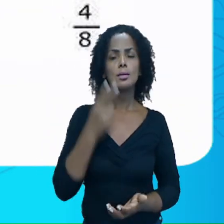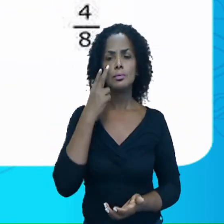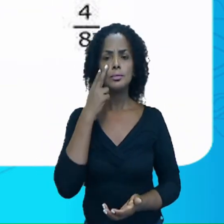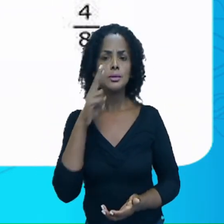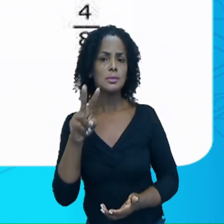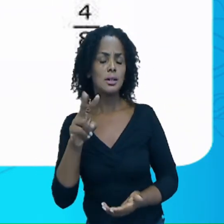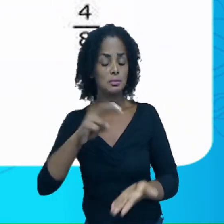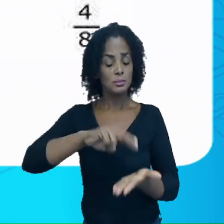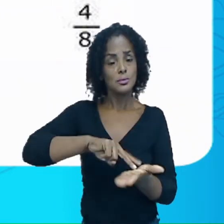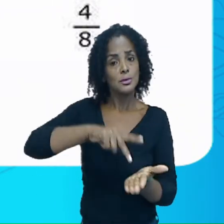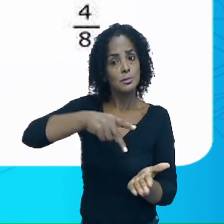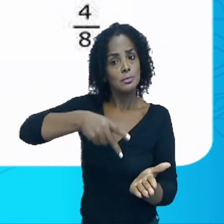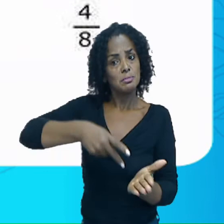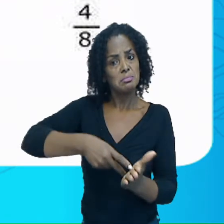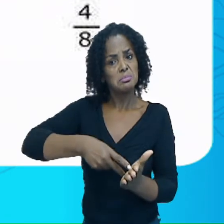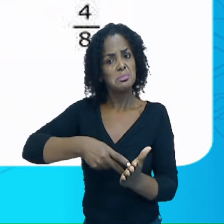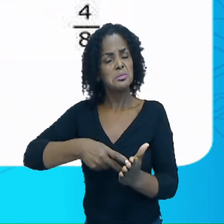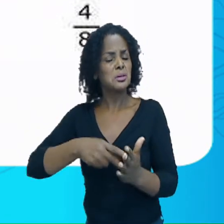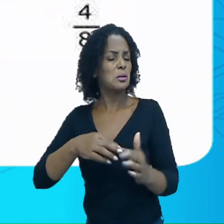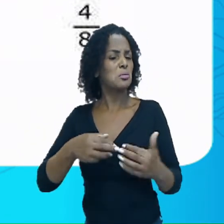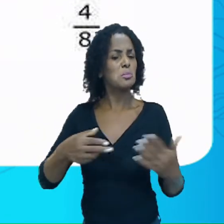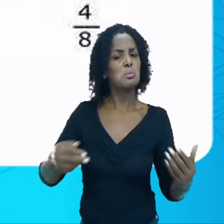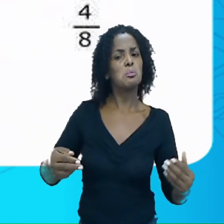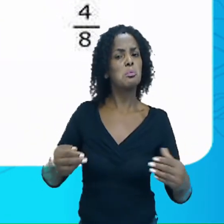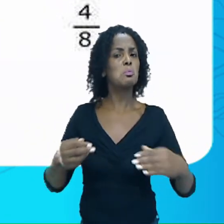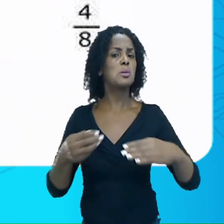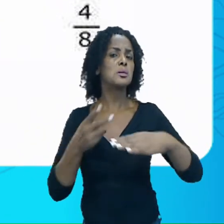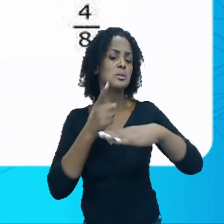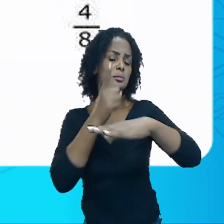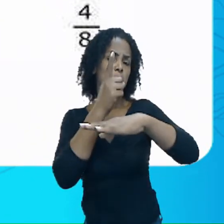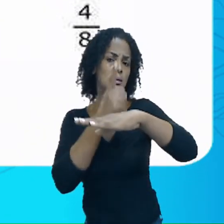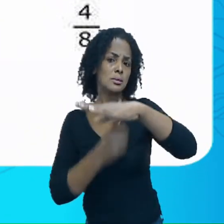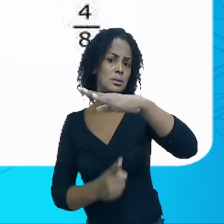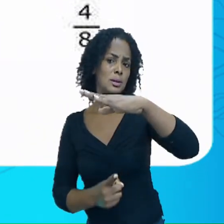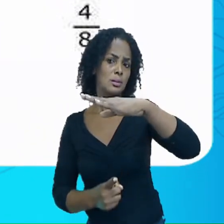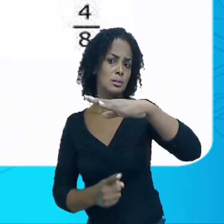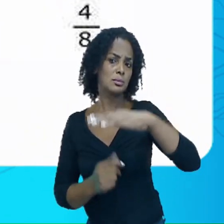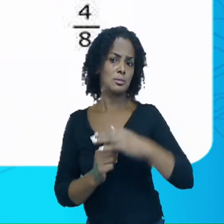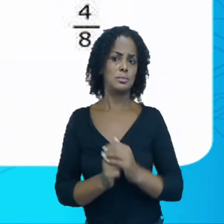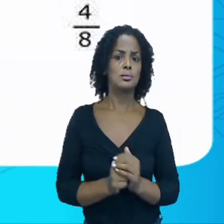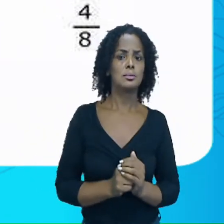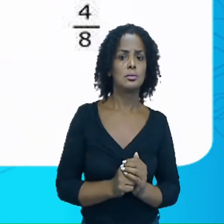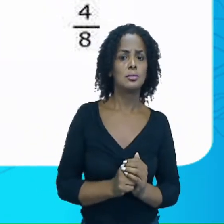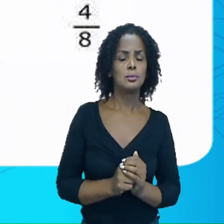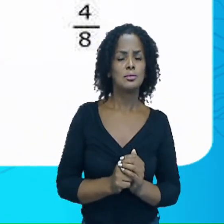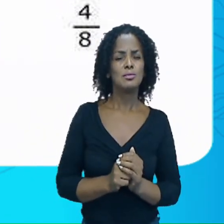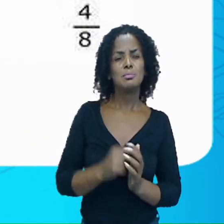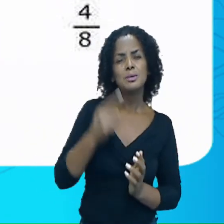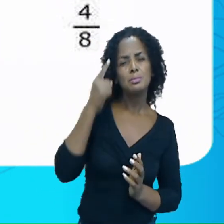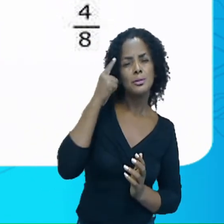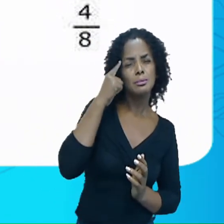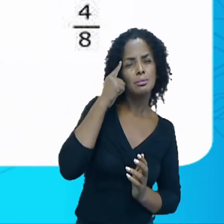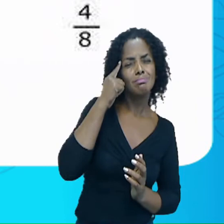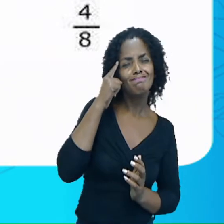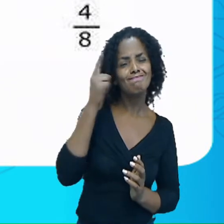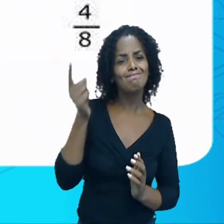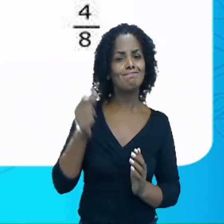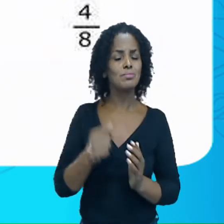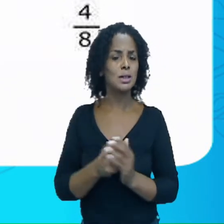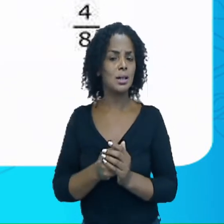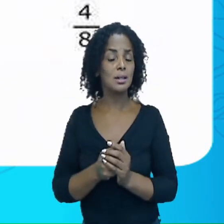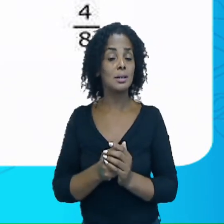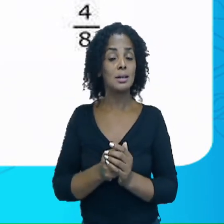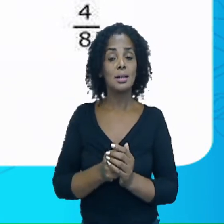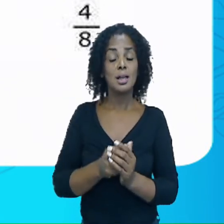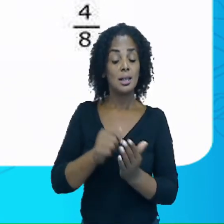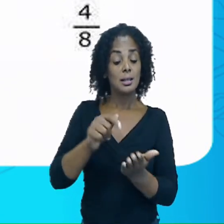Vejamos o significado de algumas frações e a sua ilustração. Vamos imaginar que essa daqui é a folha